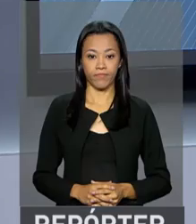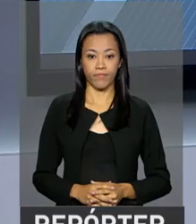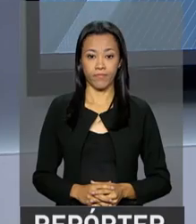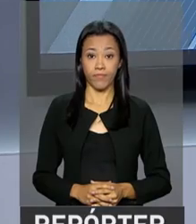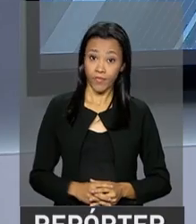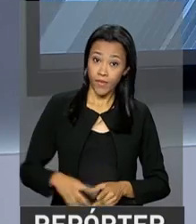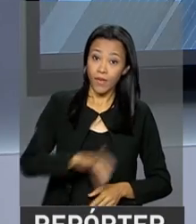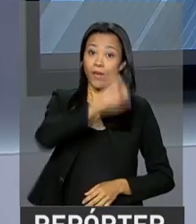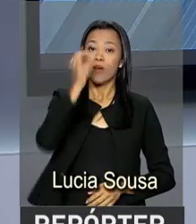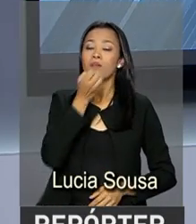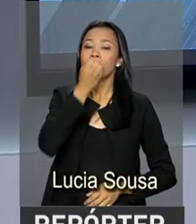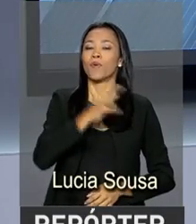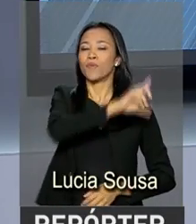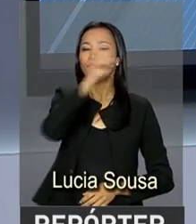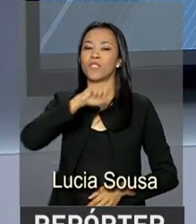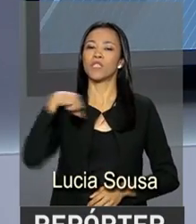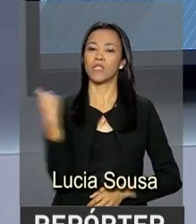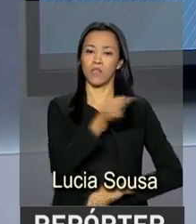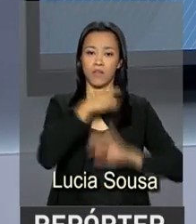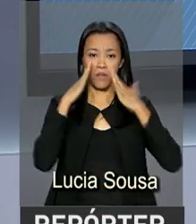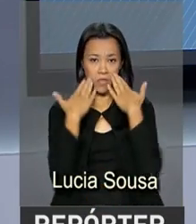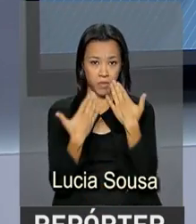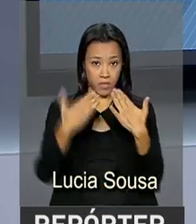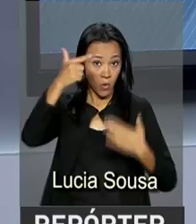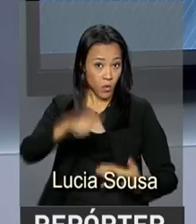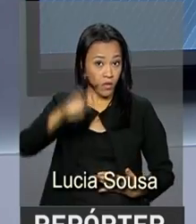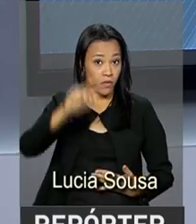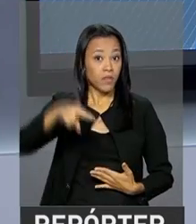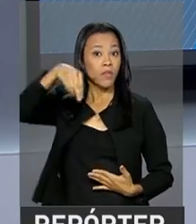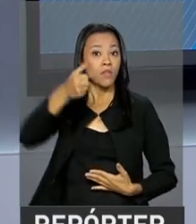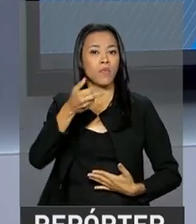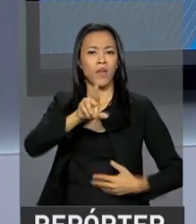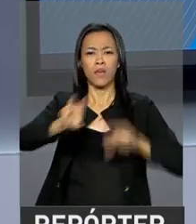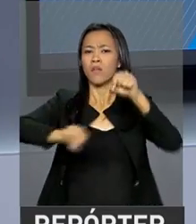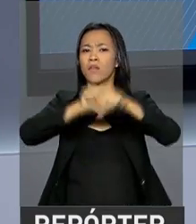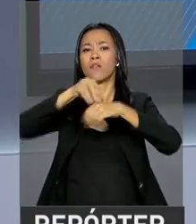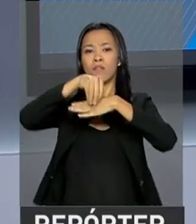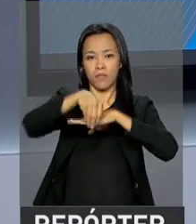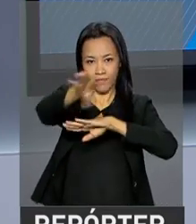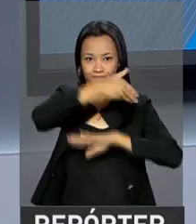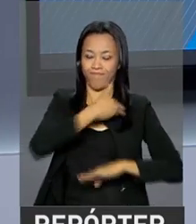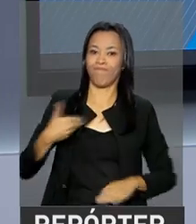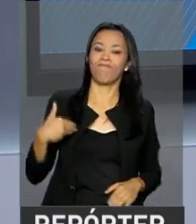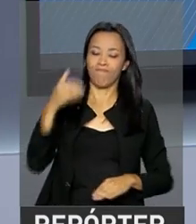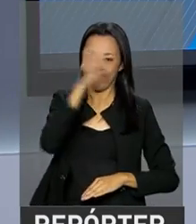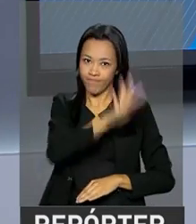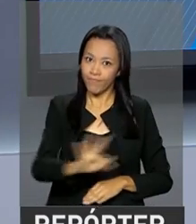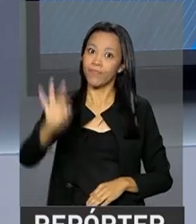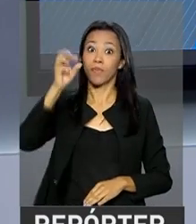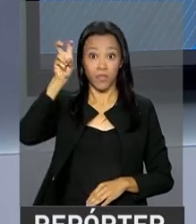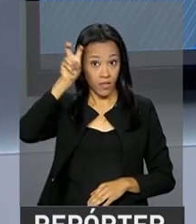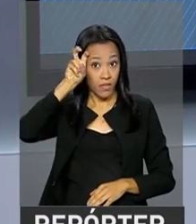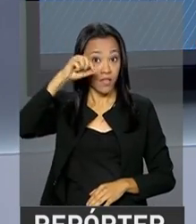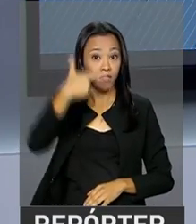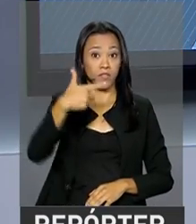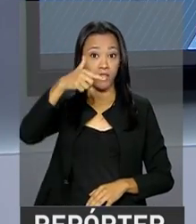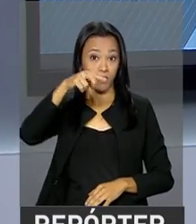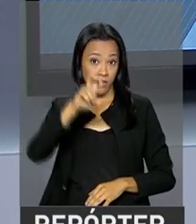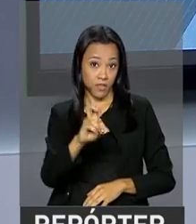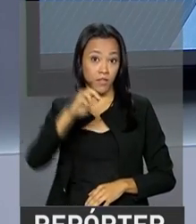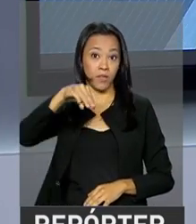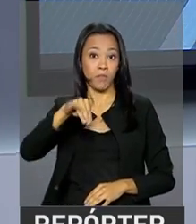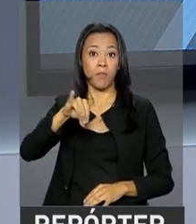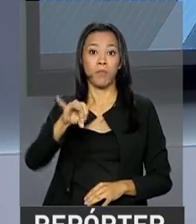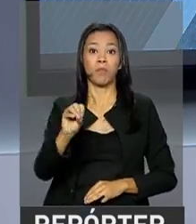Olá bom dia estamos de volta com o repórter NBR e as notícias do Governo Federal desta quinta-feira 25 de maio